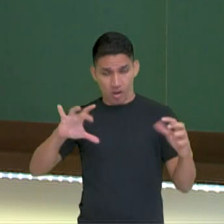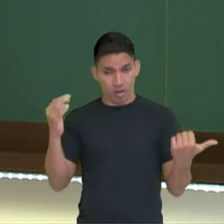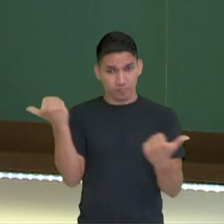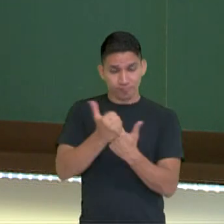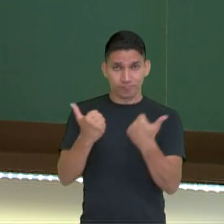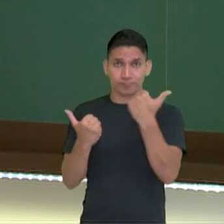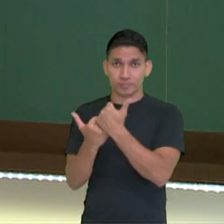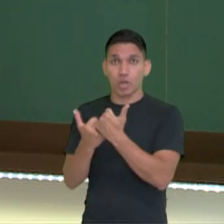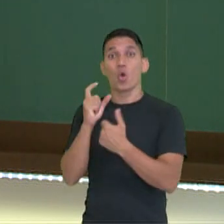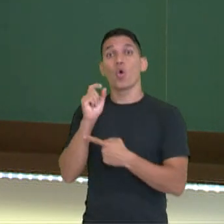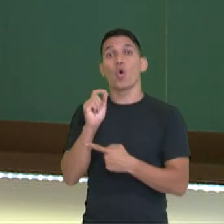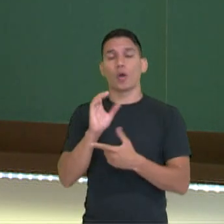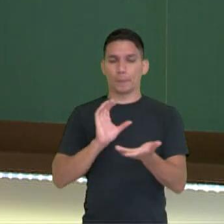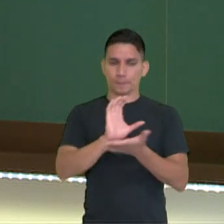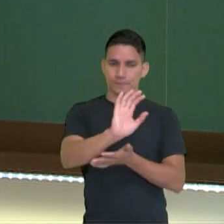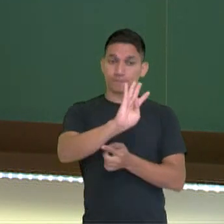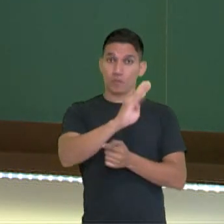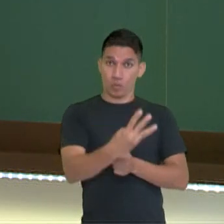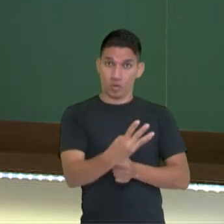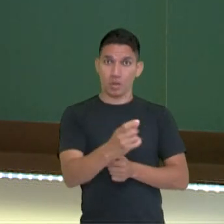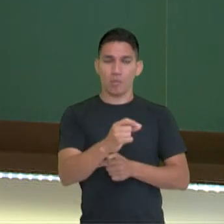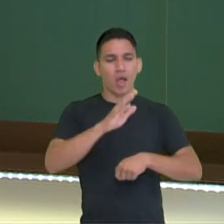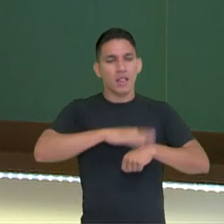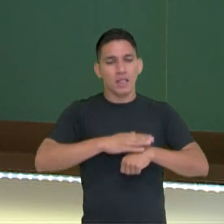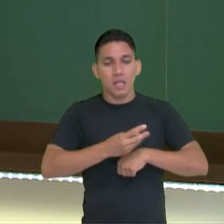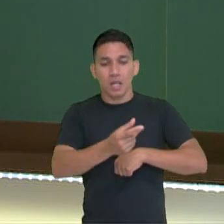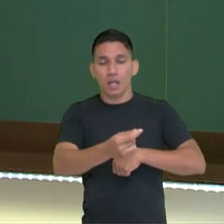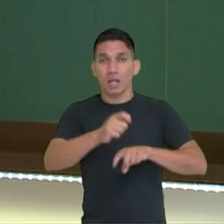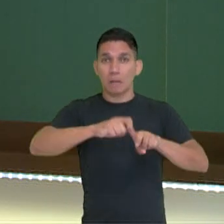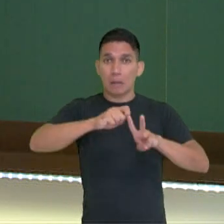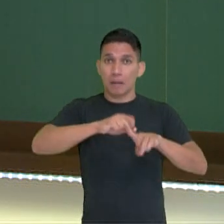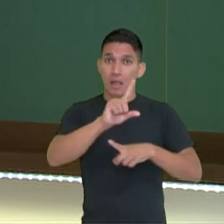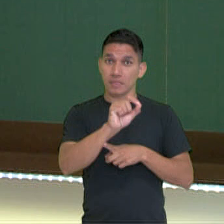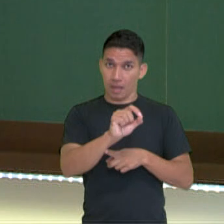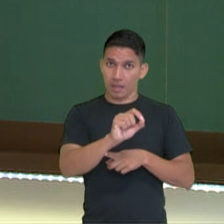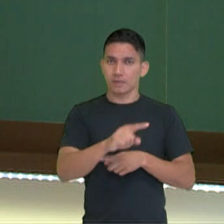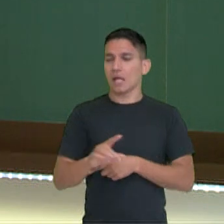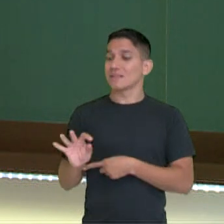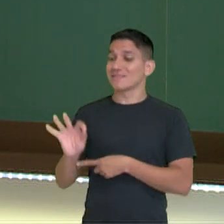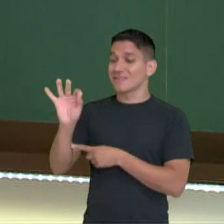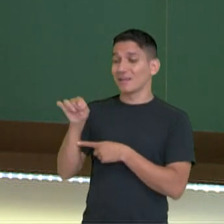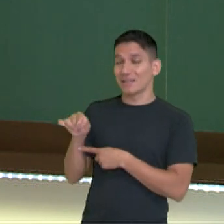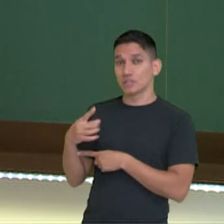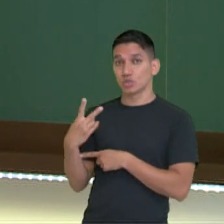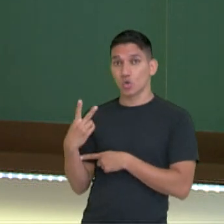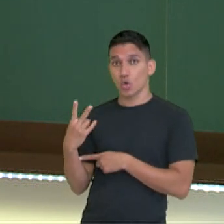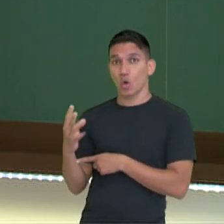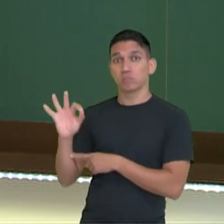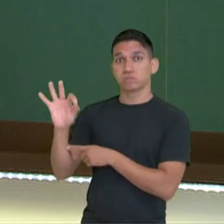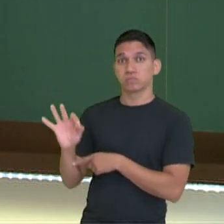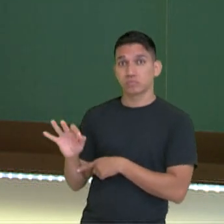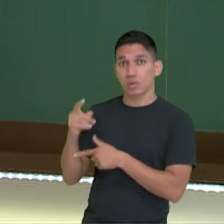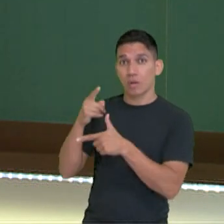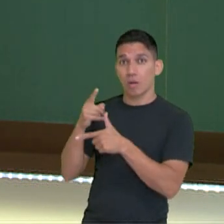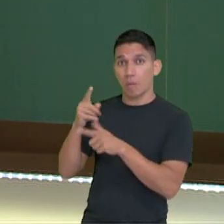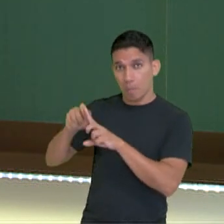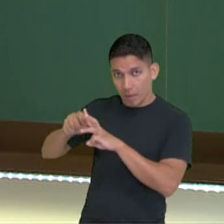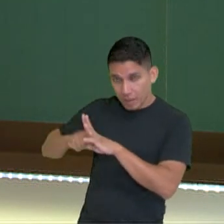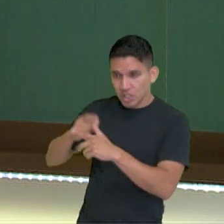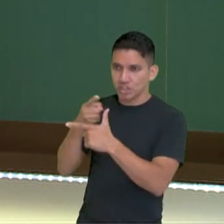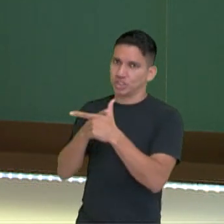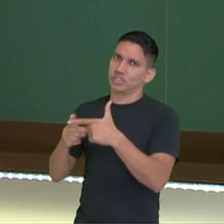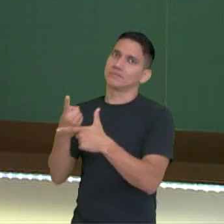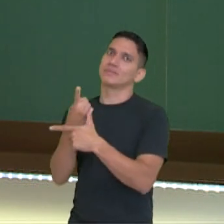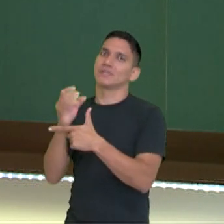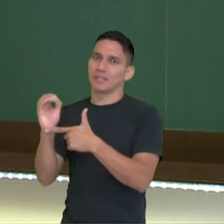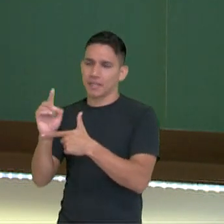capital R$4.000. Um tempo de 10 meses e a taxa de 2% ao mês, dividindo por 100, deixamos